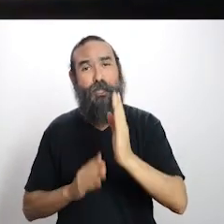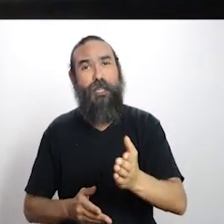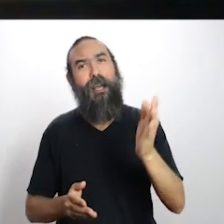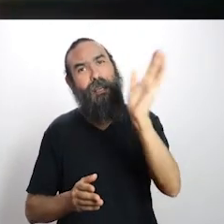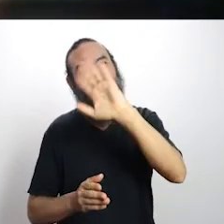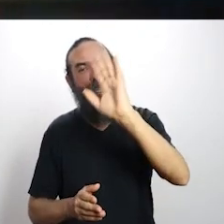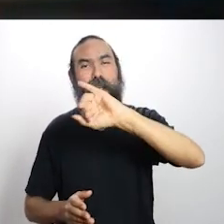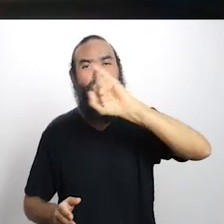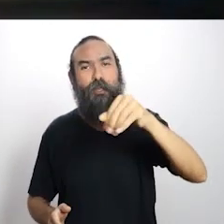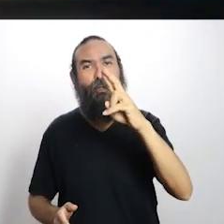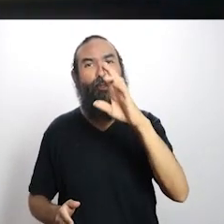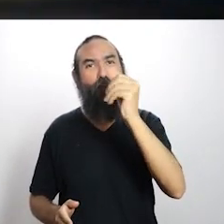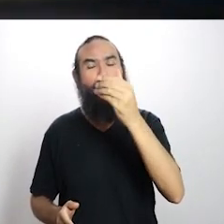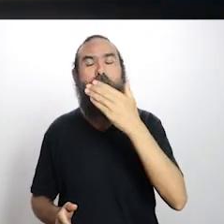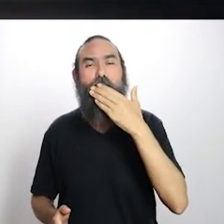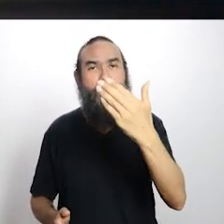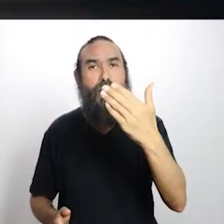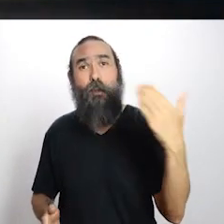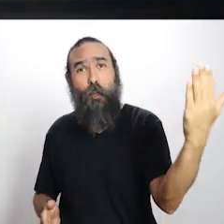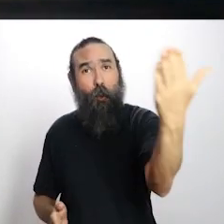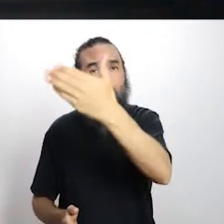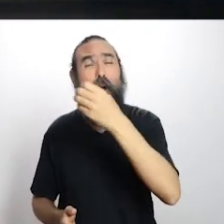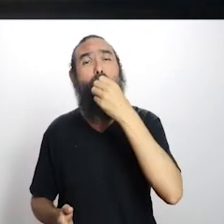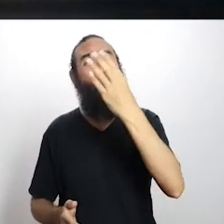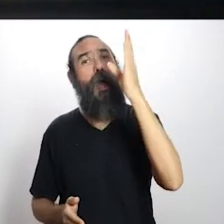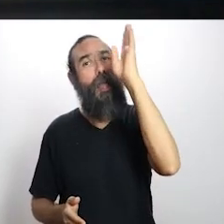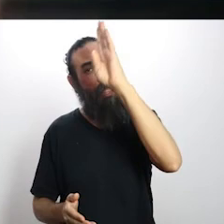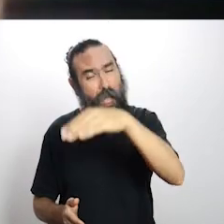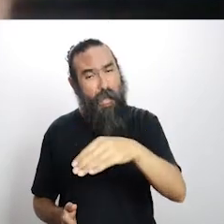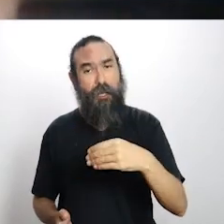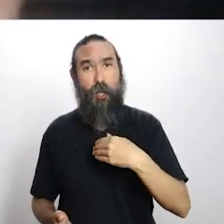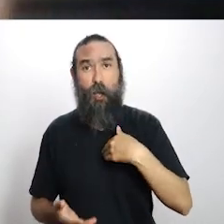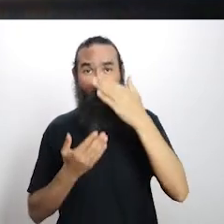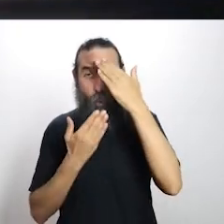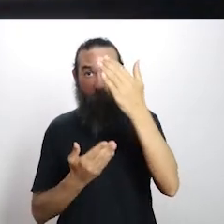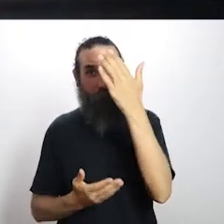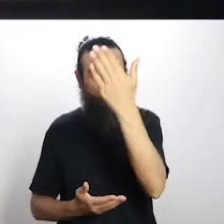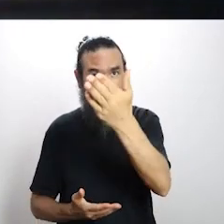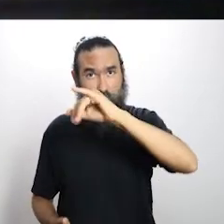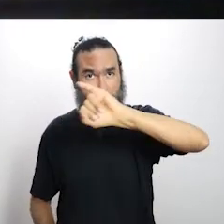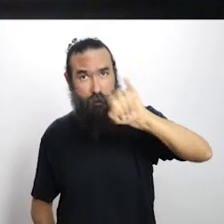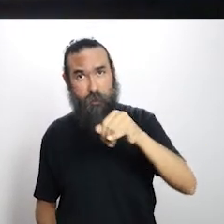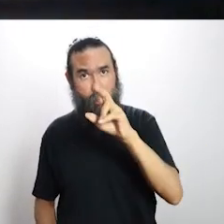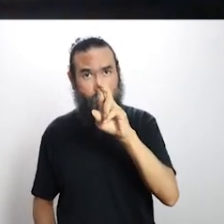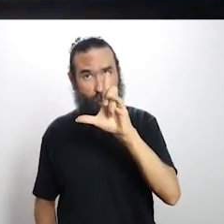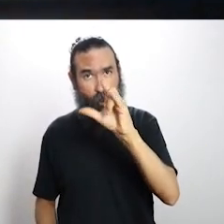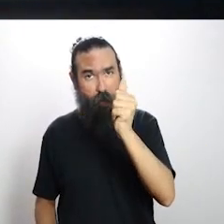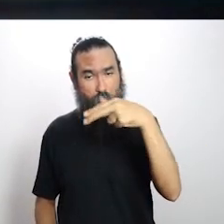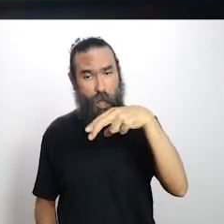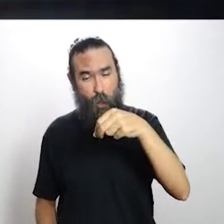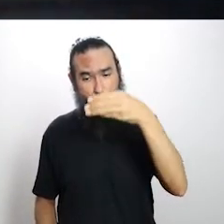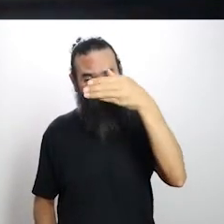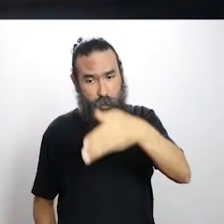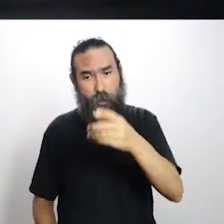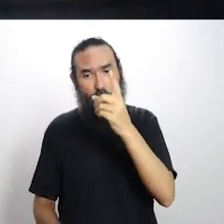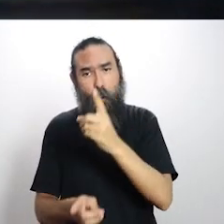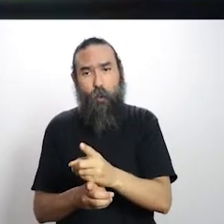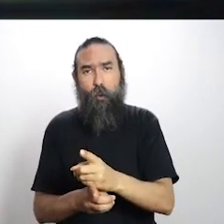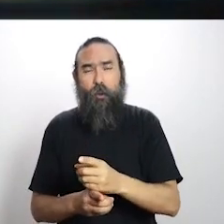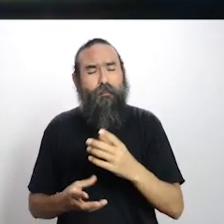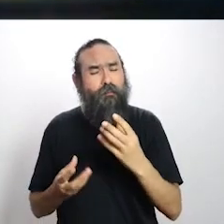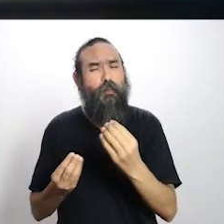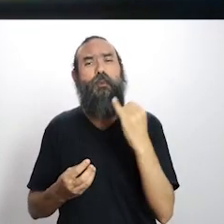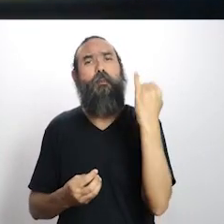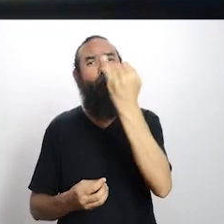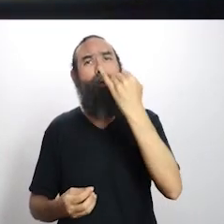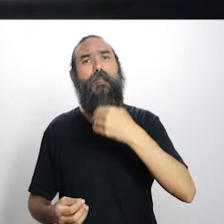Um beijo. Um beijo a todos. Uma boa tarde a todos. Quero agradecer ao Juliano para estar nesse encontro tão importante. Eu lembro, Juliano,